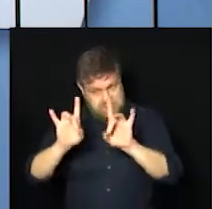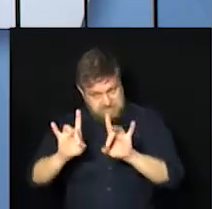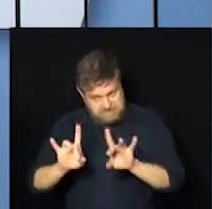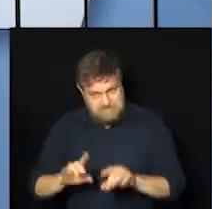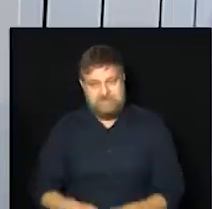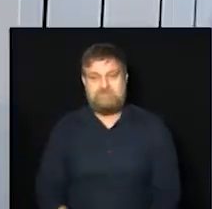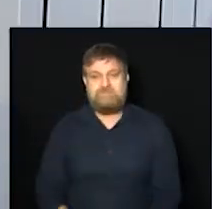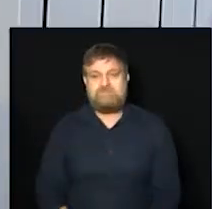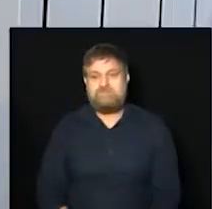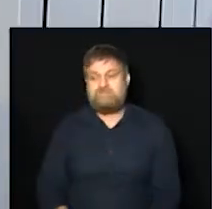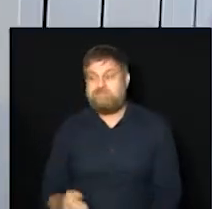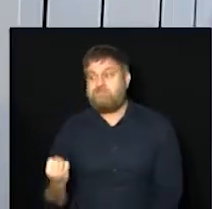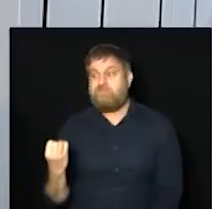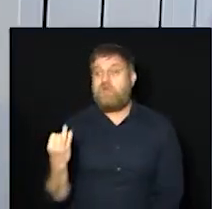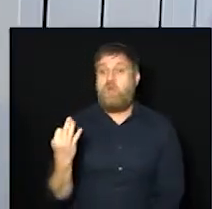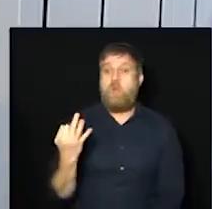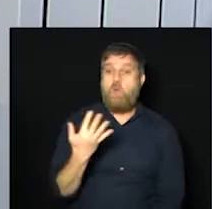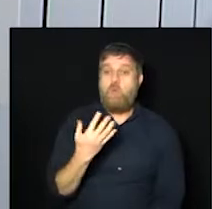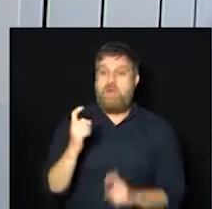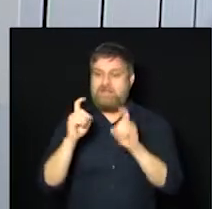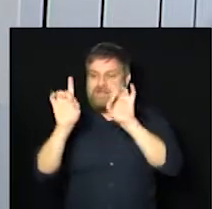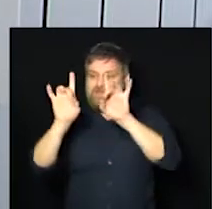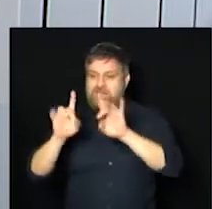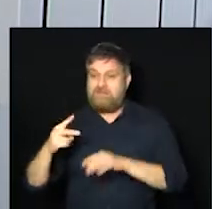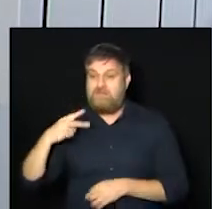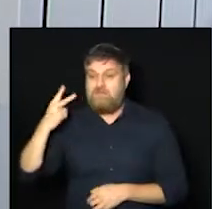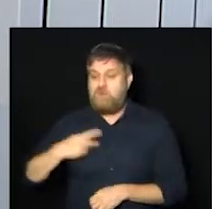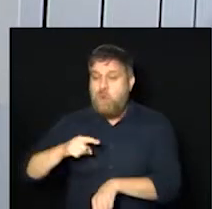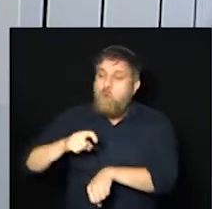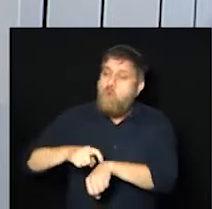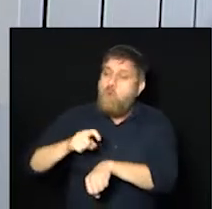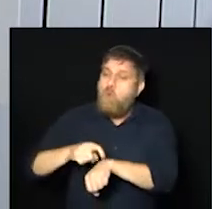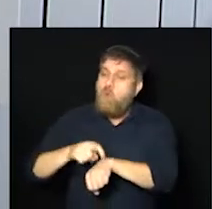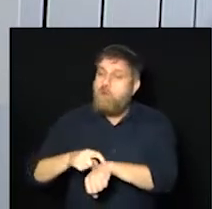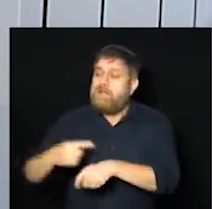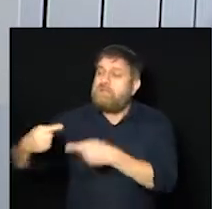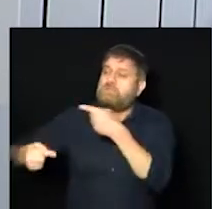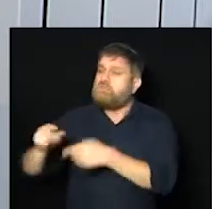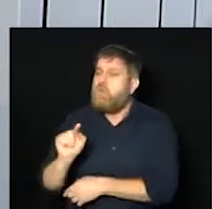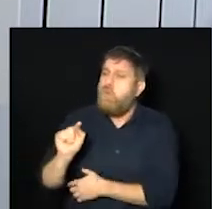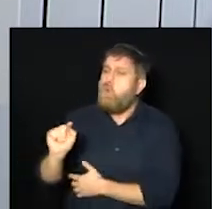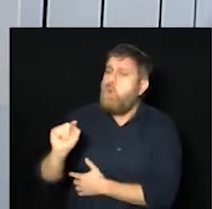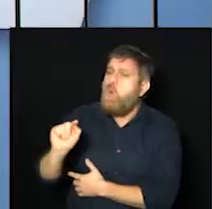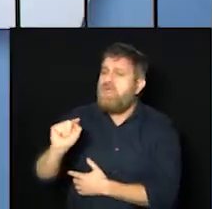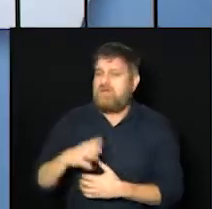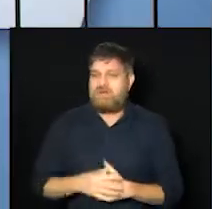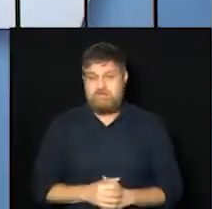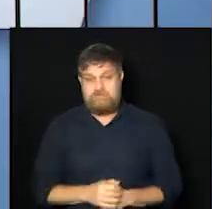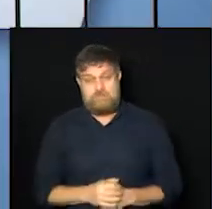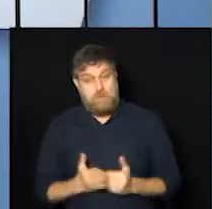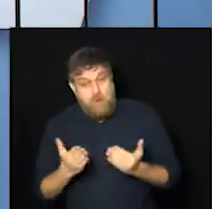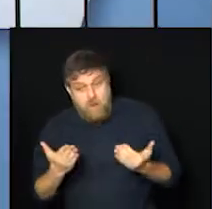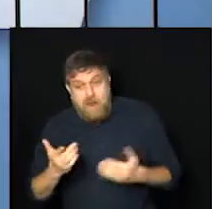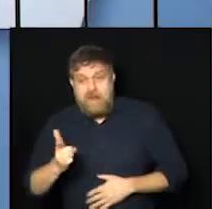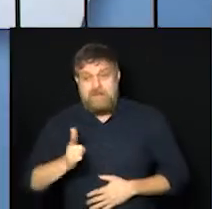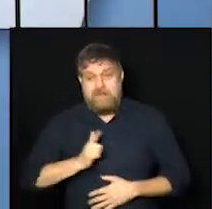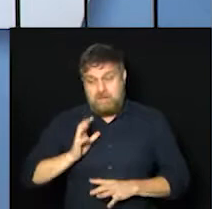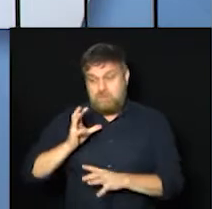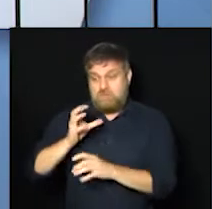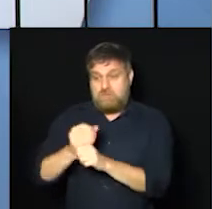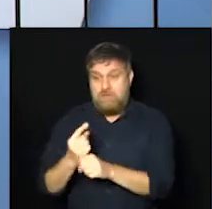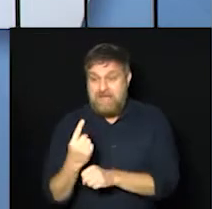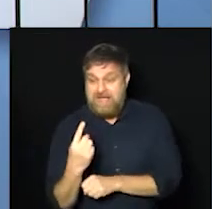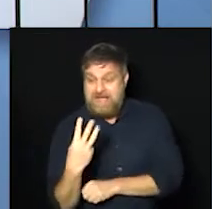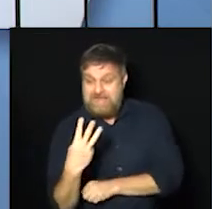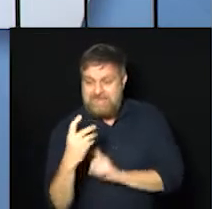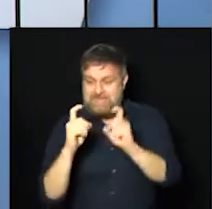Gabriel. Quantas reuniões extraordinárias, qual o horário e as discussões que nós teremos, Mirna? Olha, nós temos amanhã 13